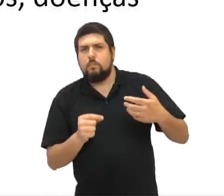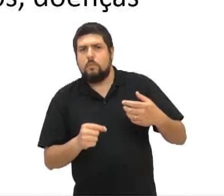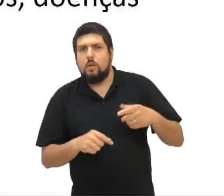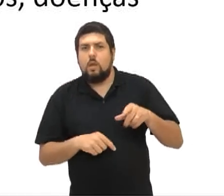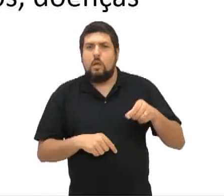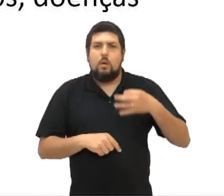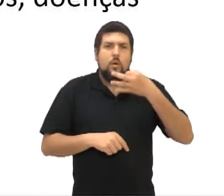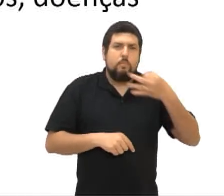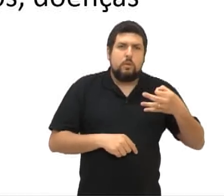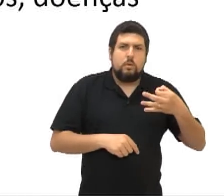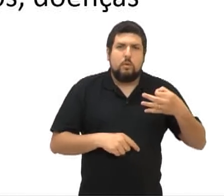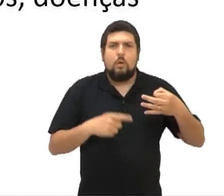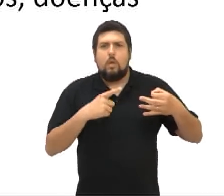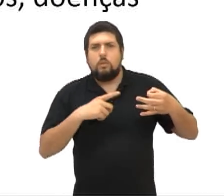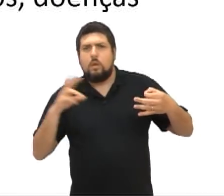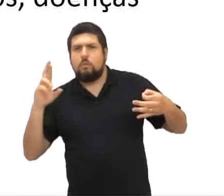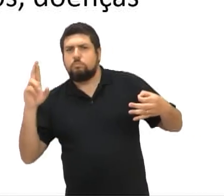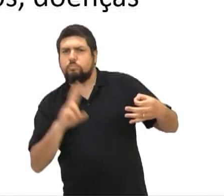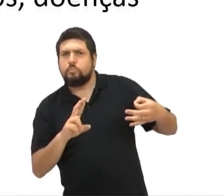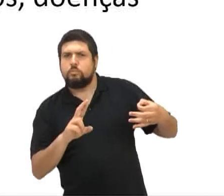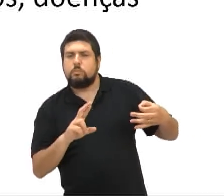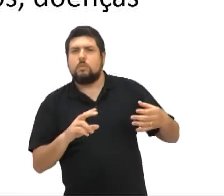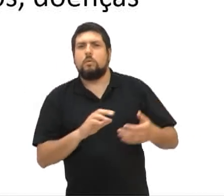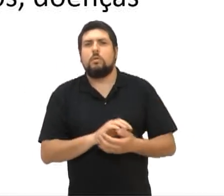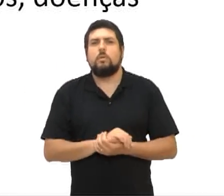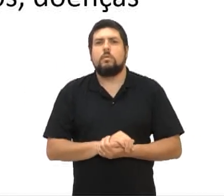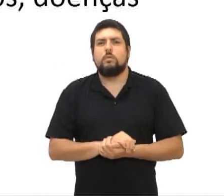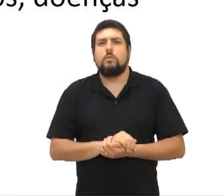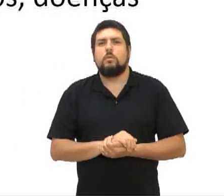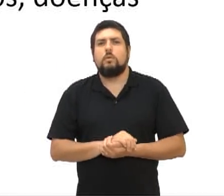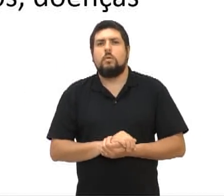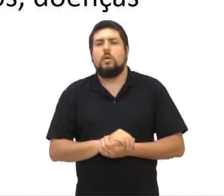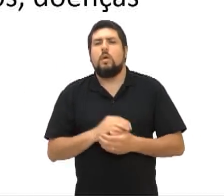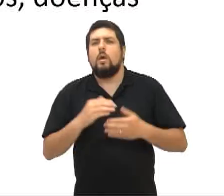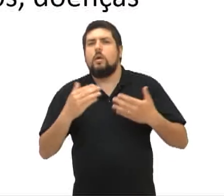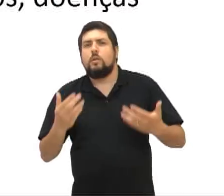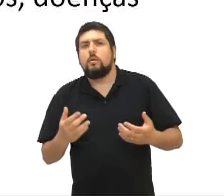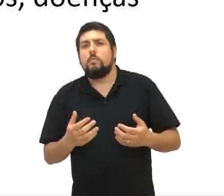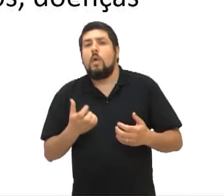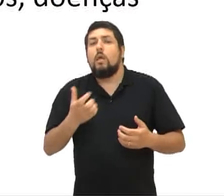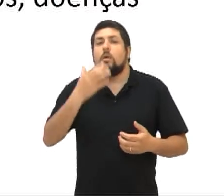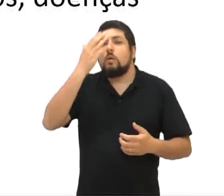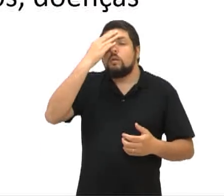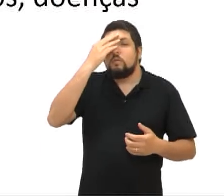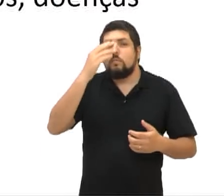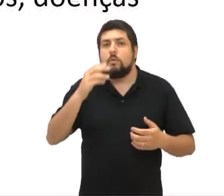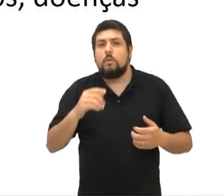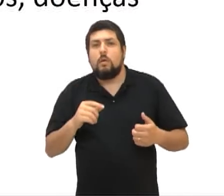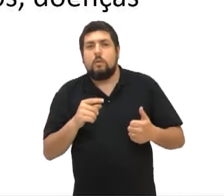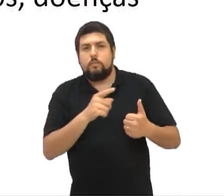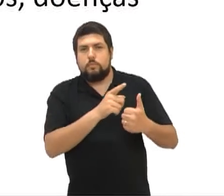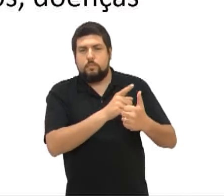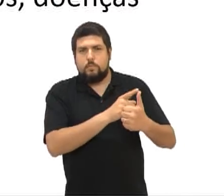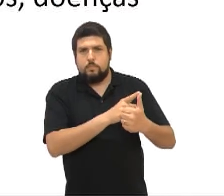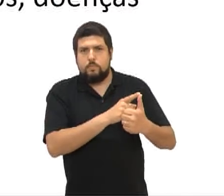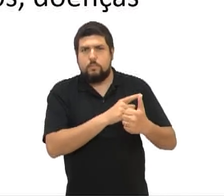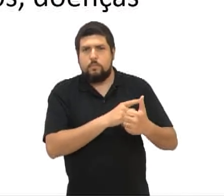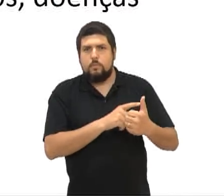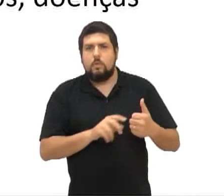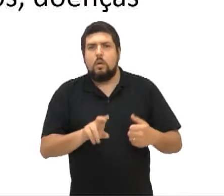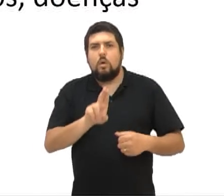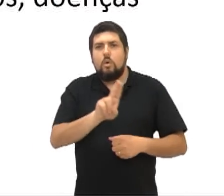contra-argumento. Ela rebate, né? Retire do texto os contra-argumentos para: o uso